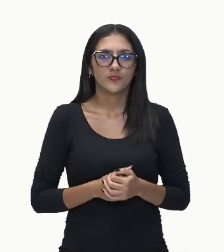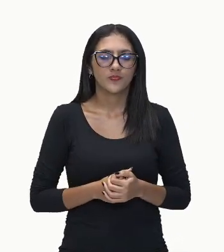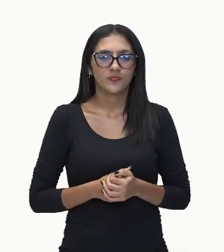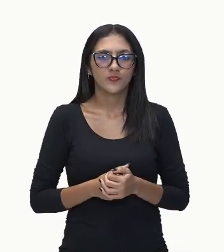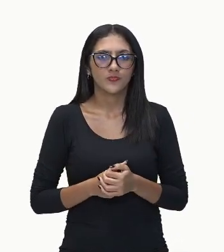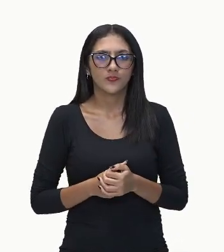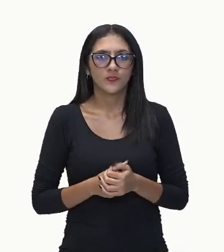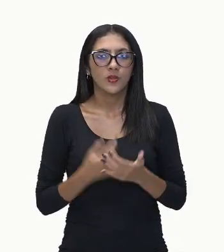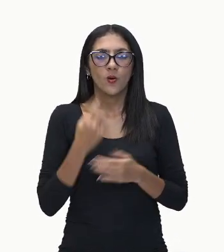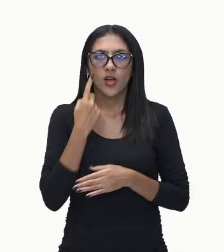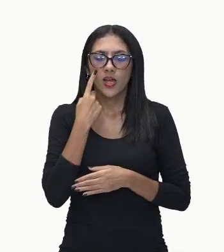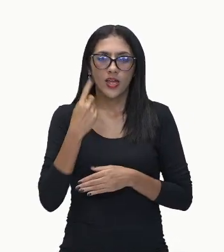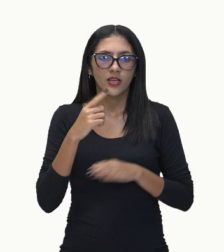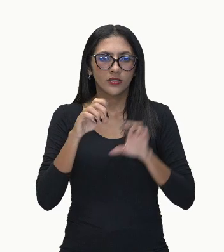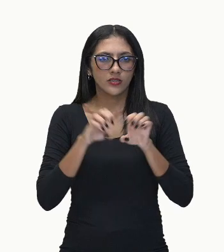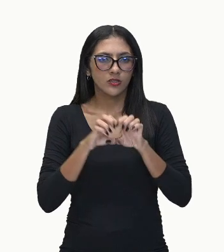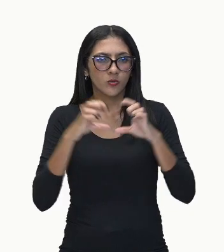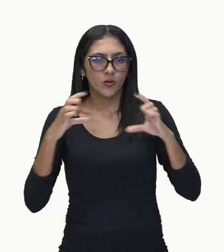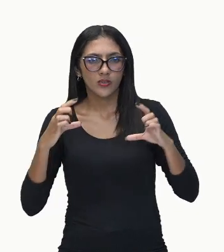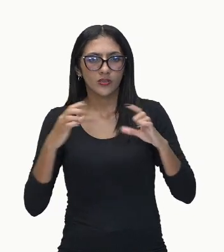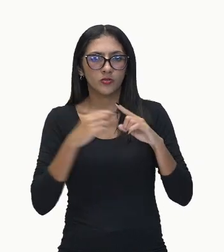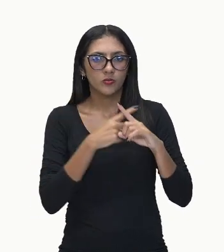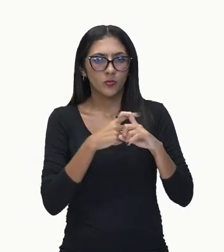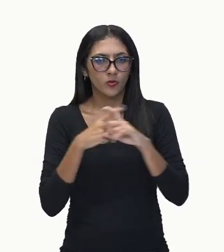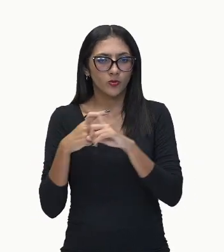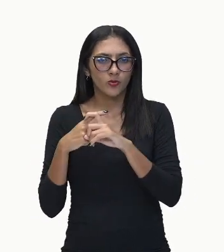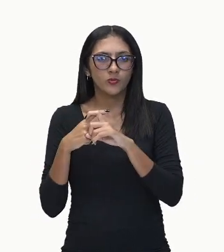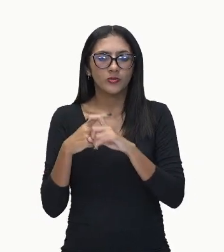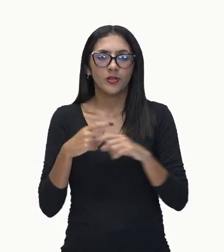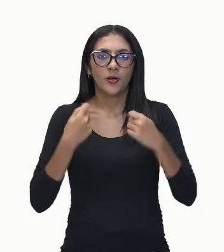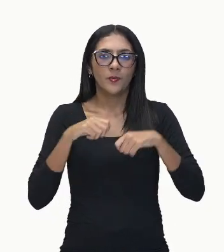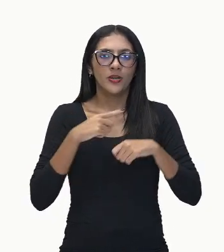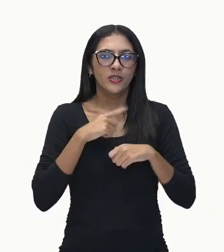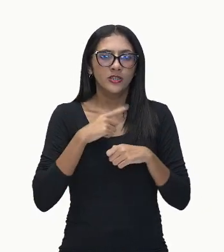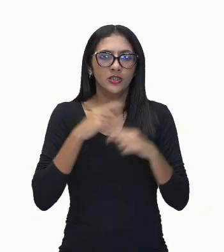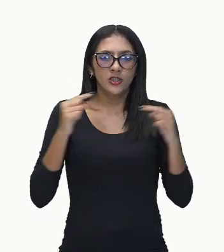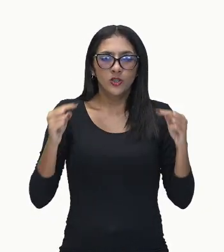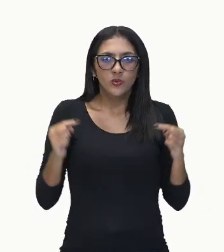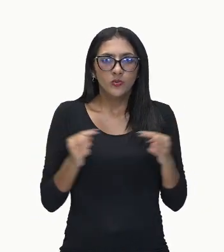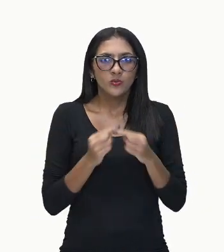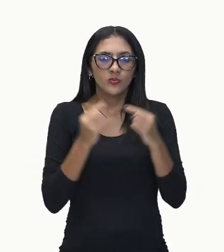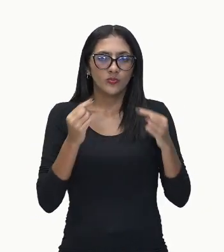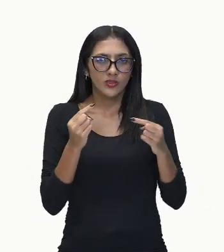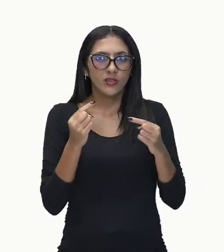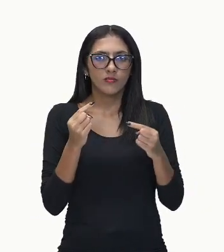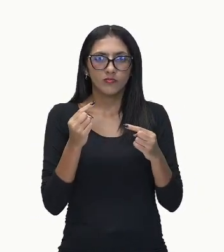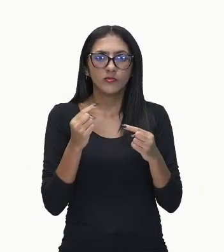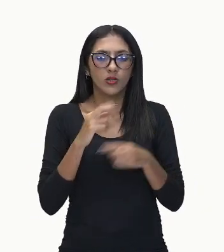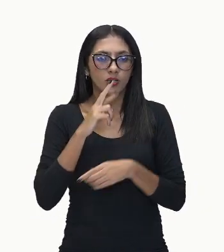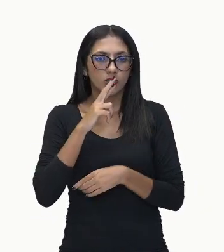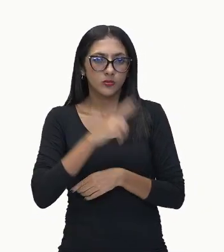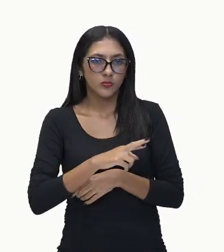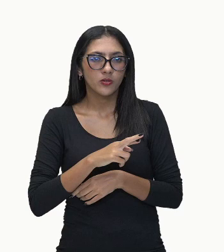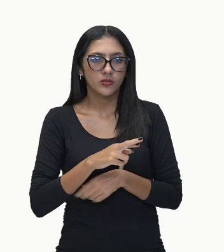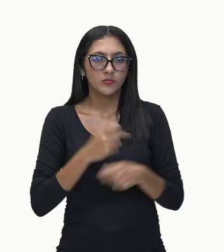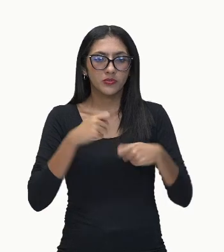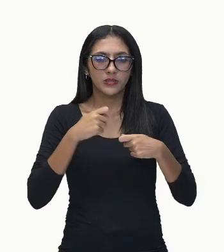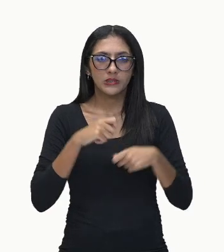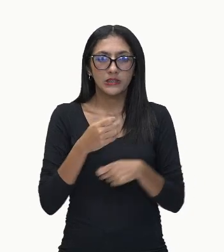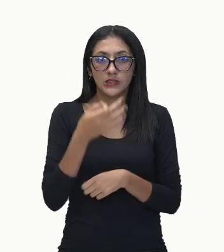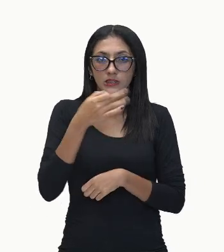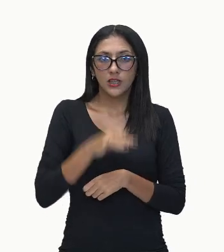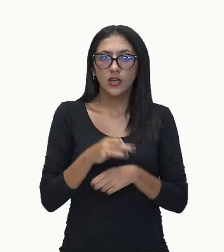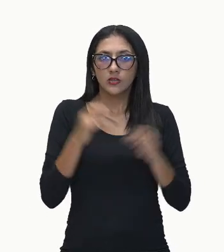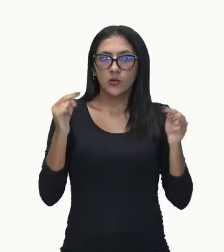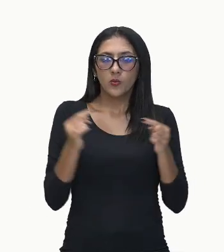ó o que nós temos aqui ó tem que ser verdadeiro tem que ser igual ao que nós temos